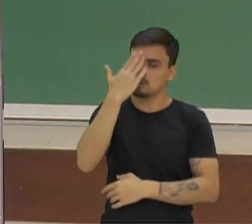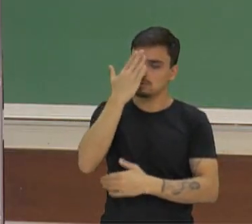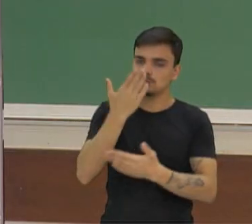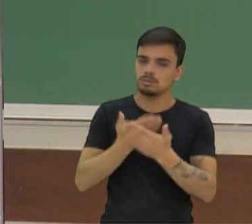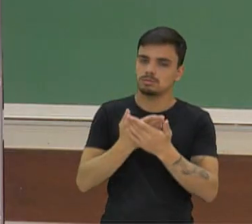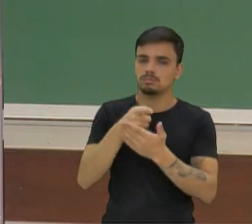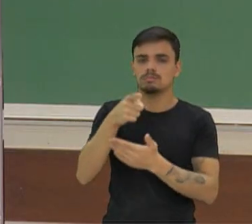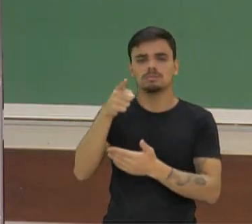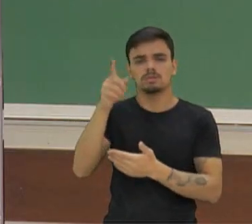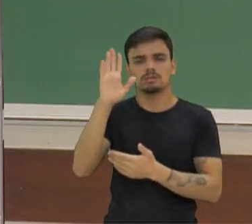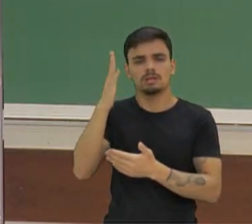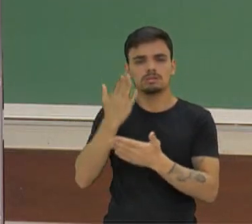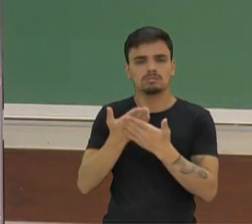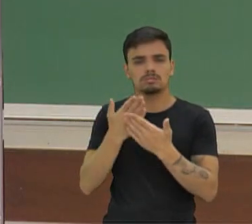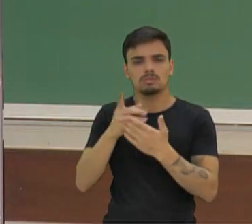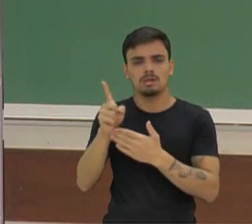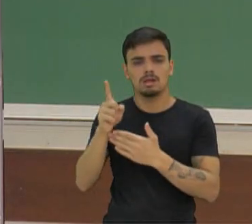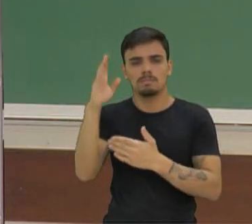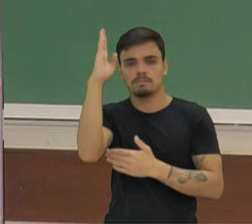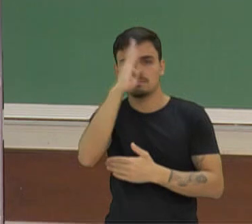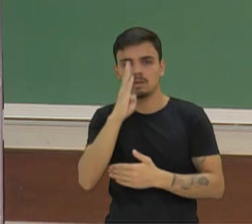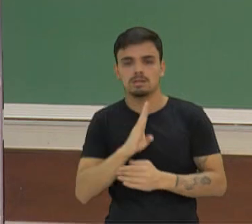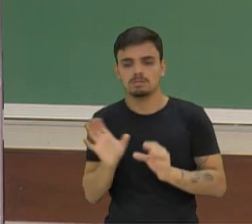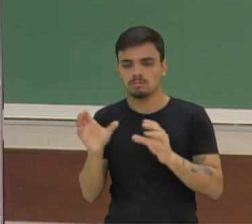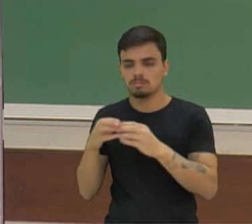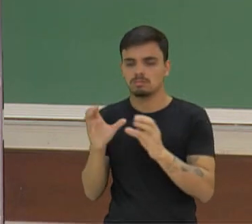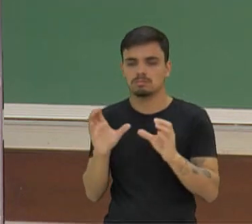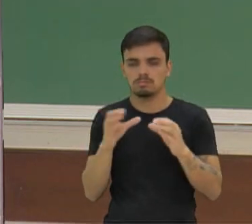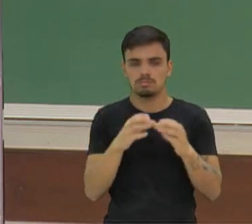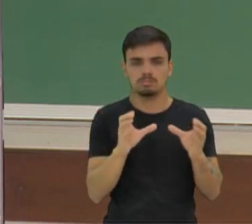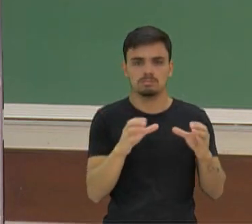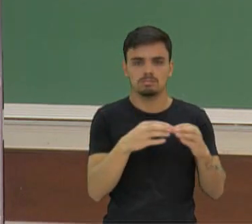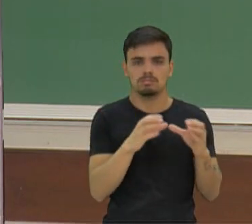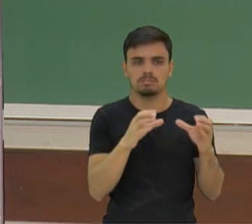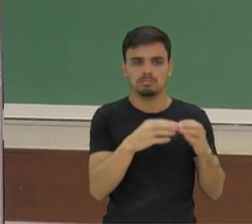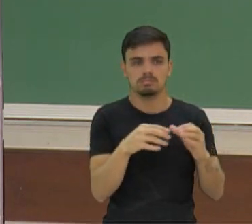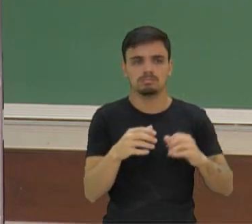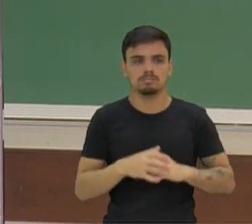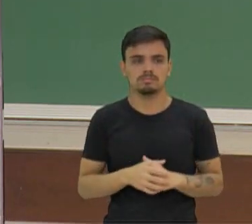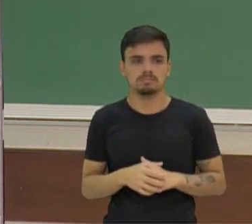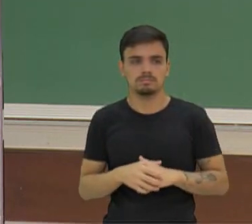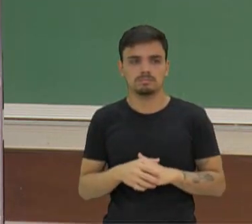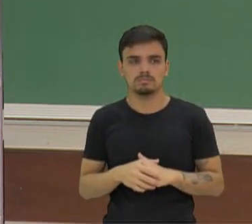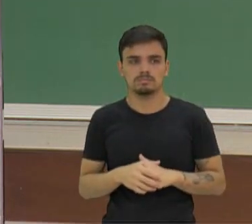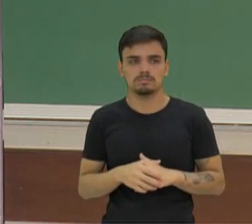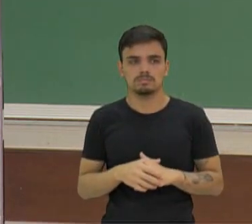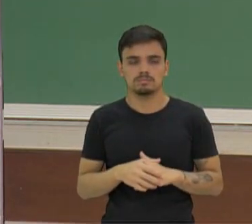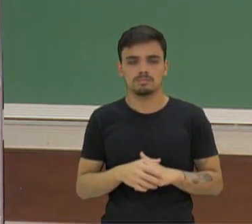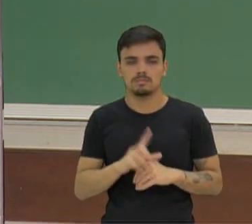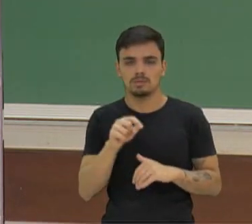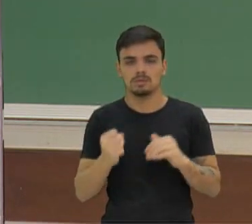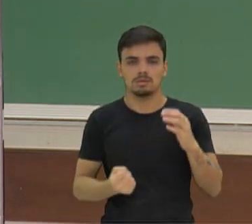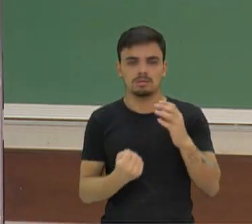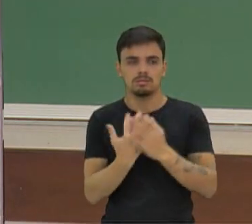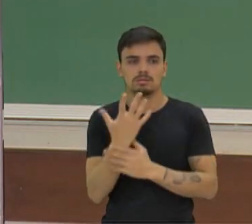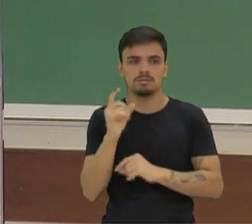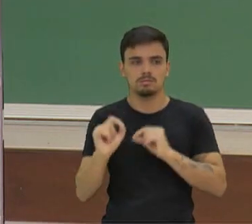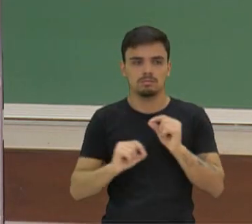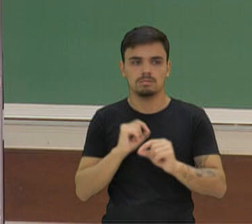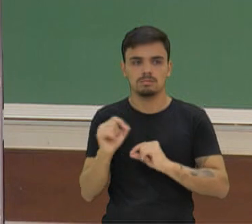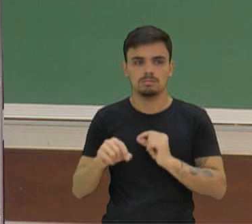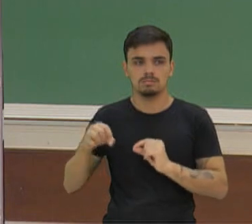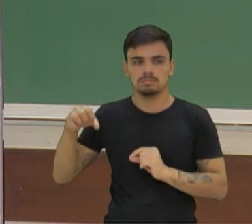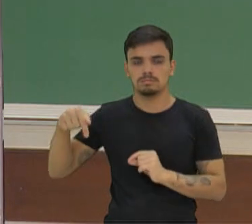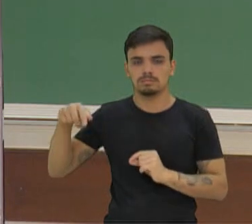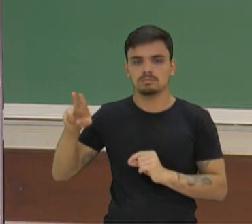você já estudou sobre isso, né? Uma das formas de resistência africana era a criação dos quilombos,